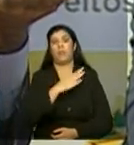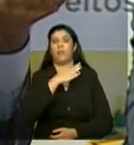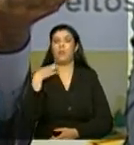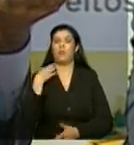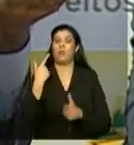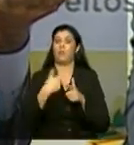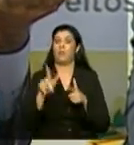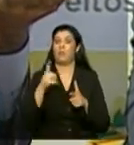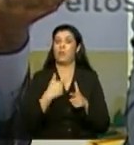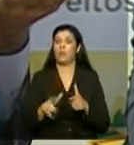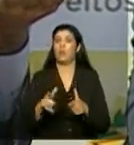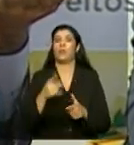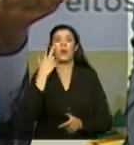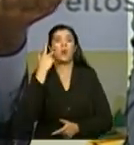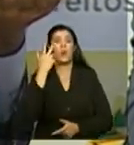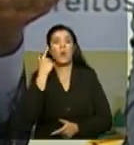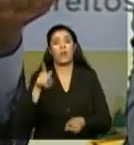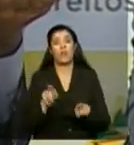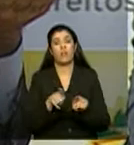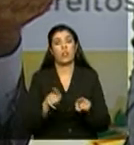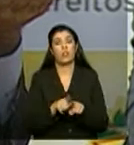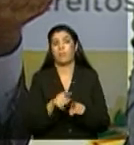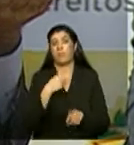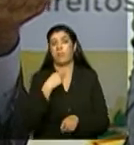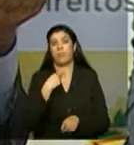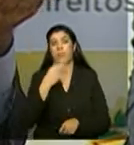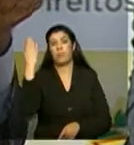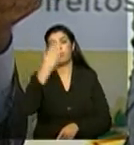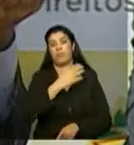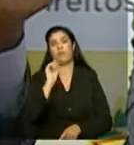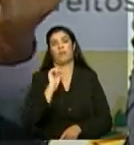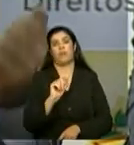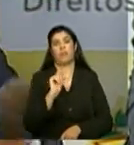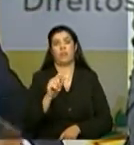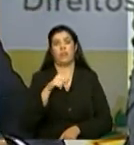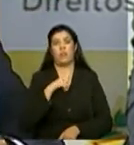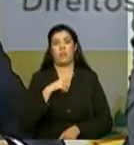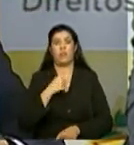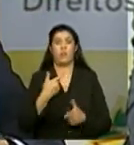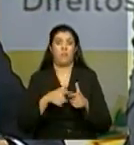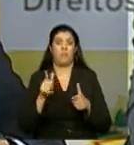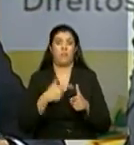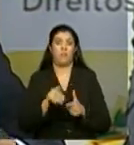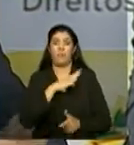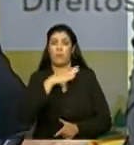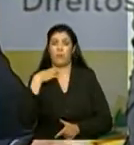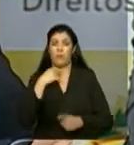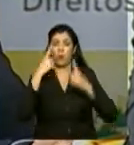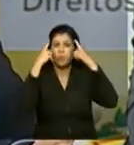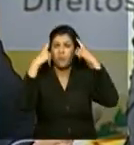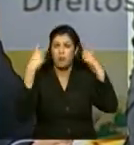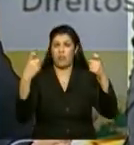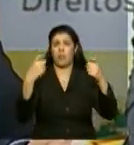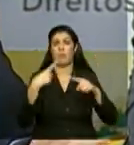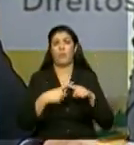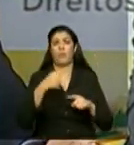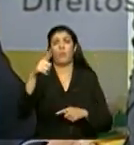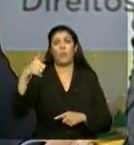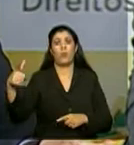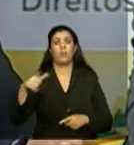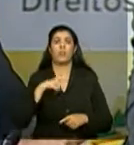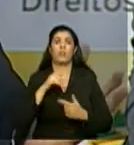de uma morte natural nem tão pouco os monopólios provar que morreu de uma morte violenta do que o outro seria